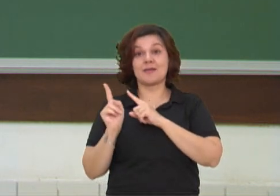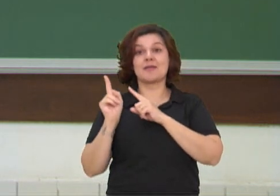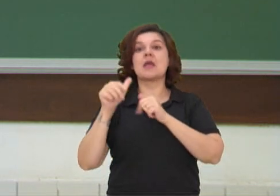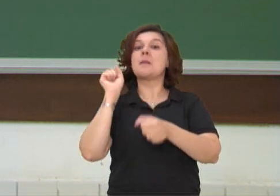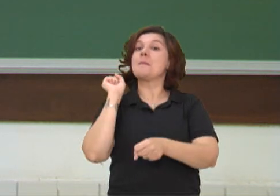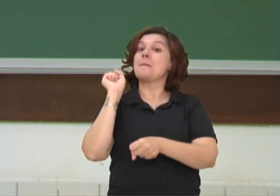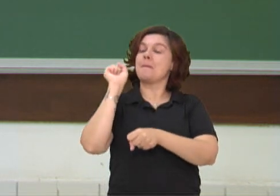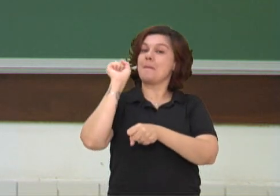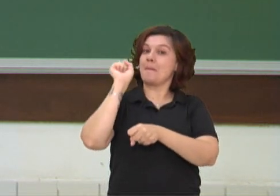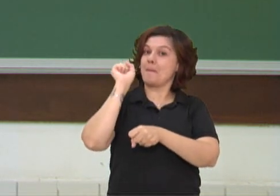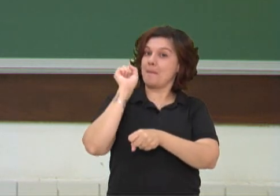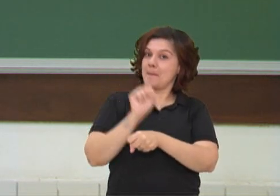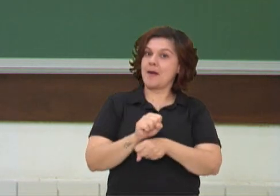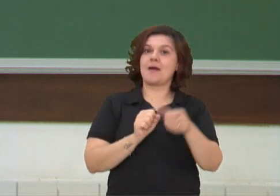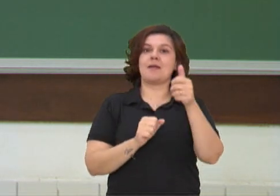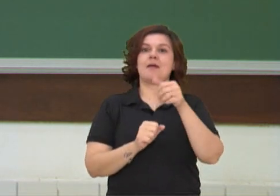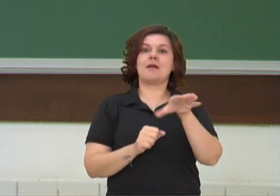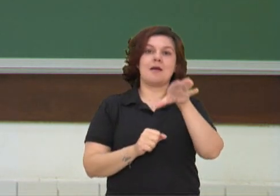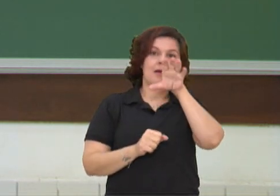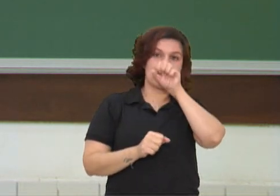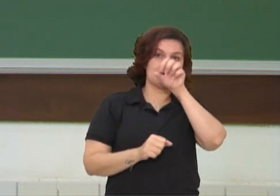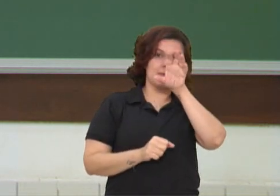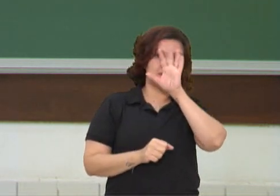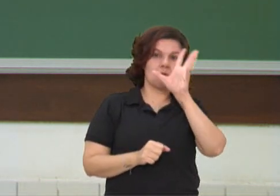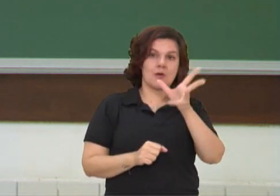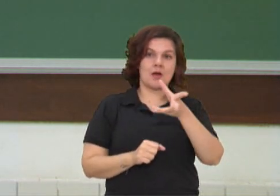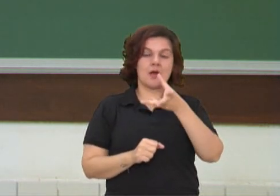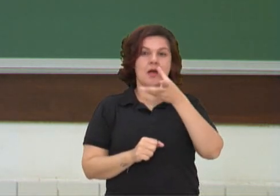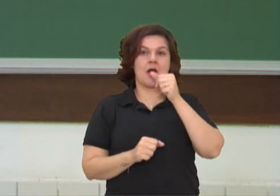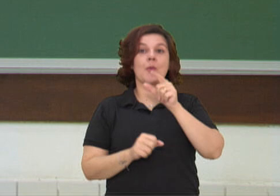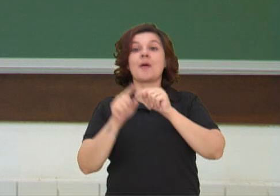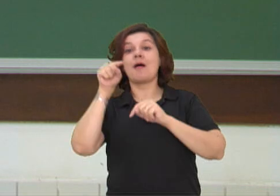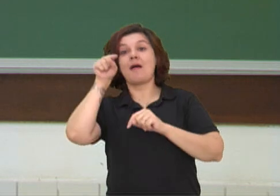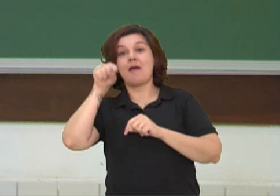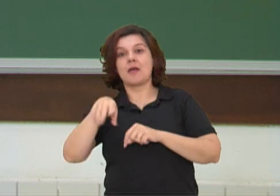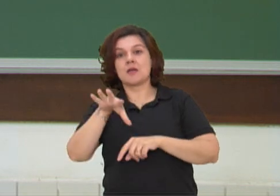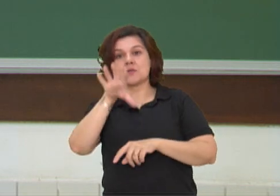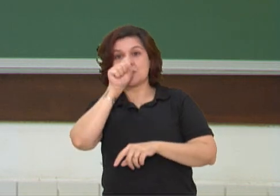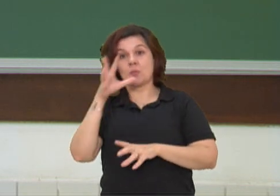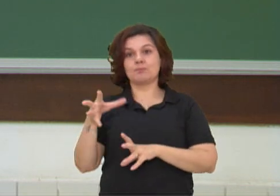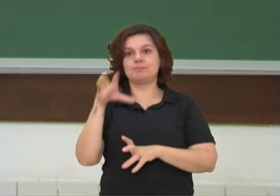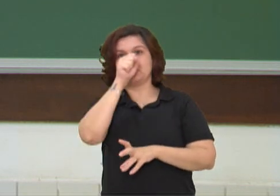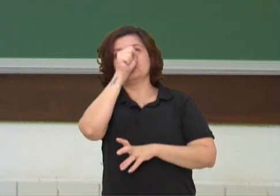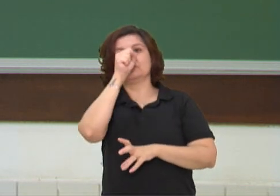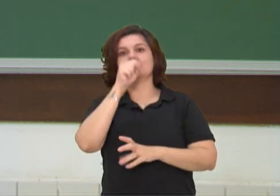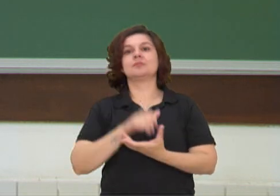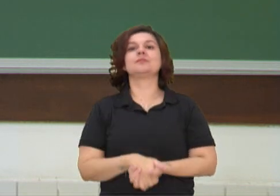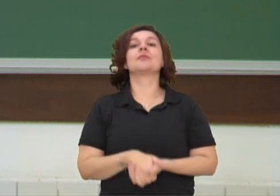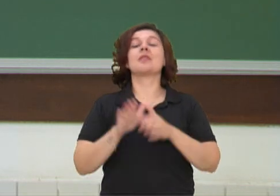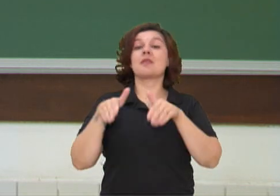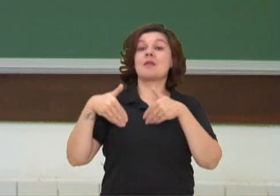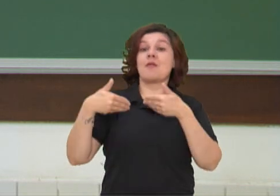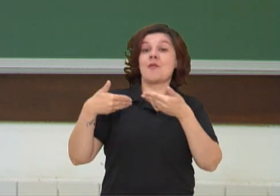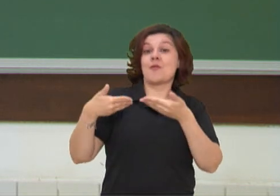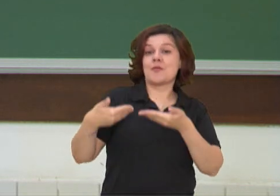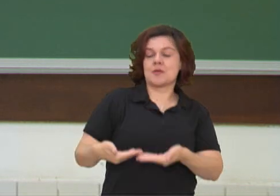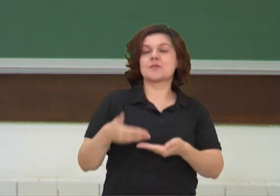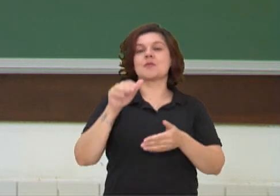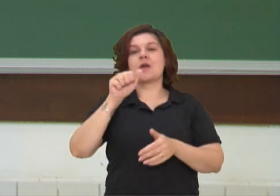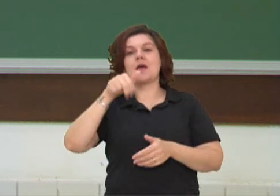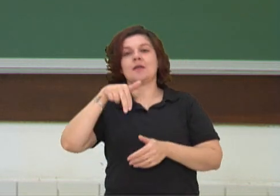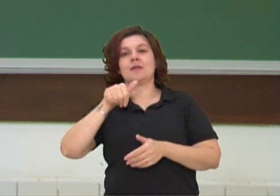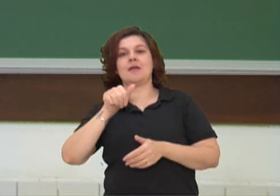de ser aeróbico e se torna ali um exercício curto, de baixa duração e, consequentemente,